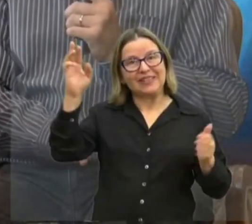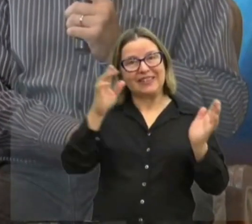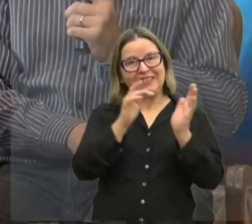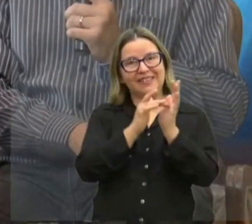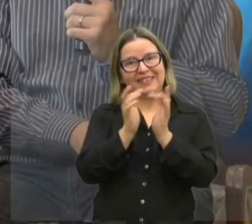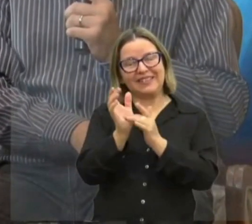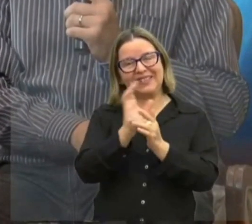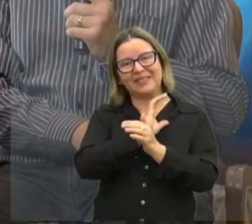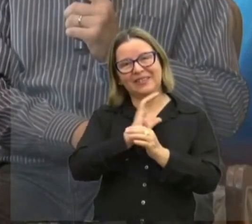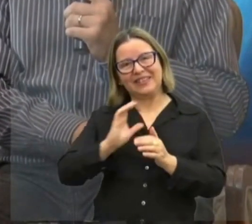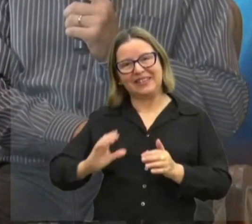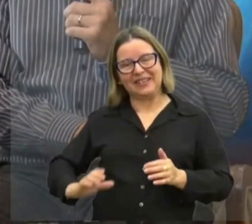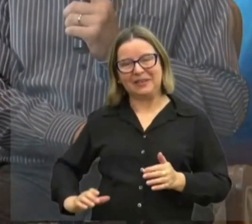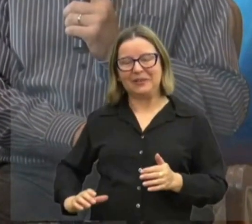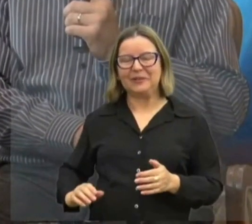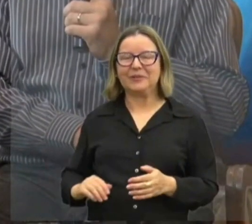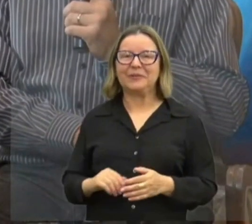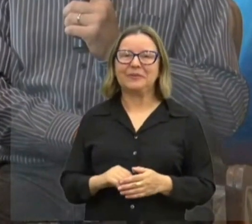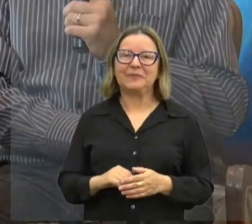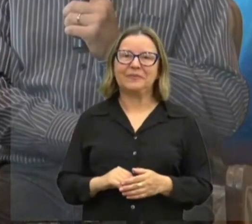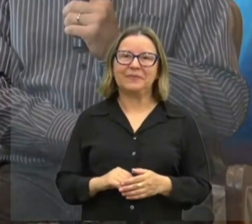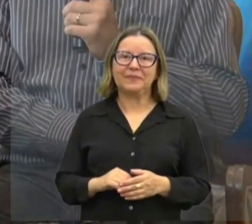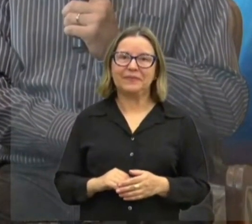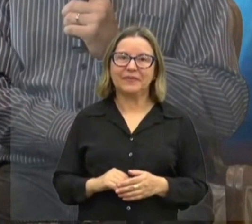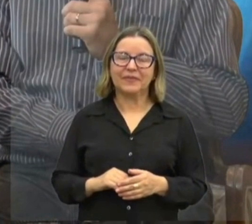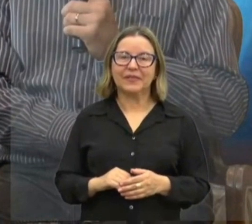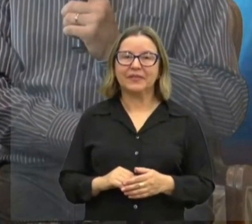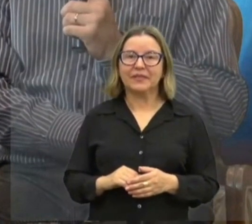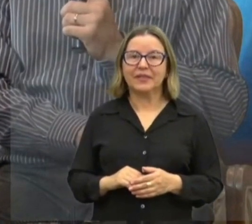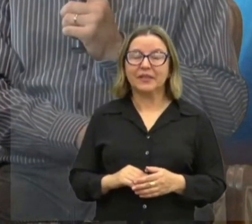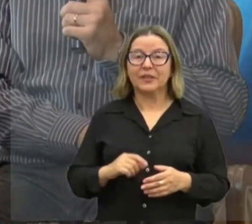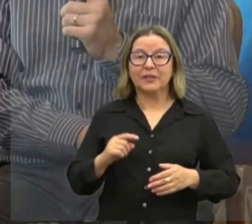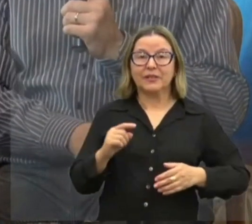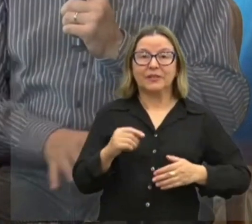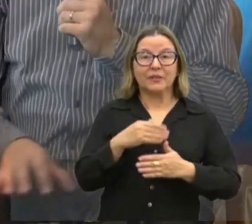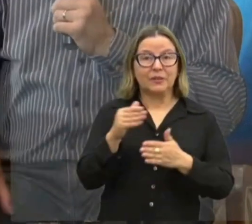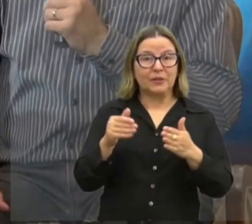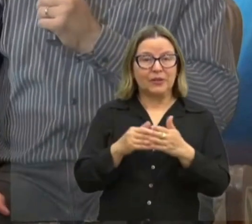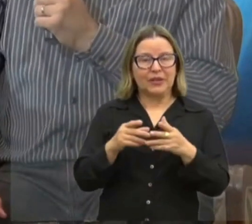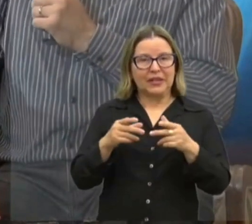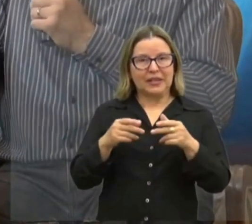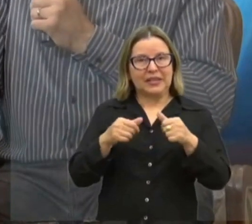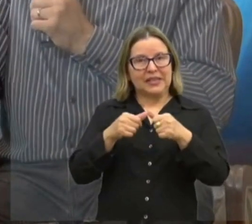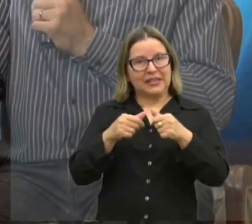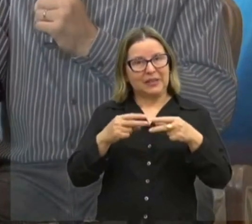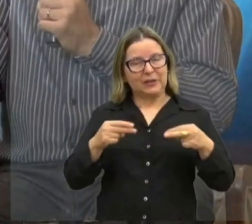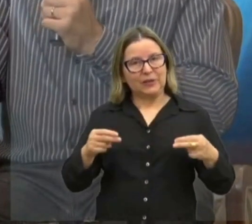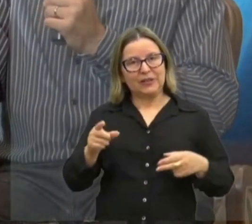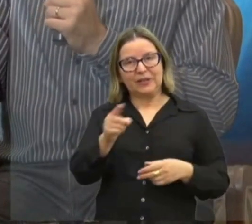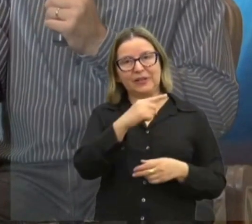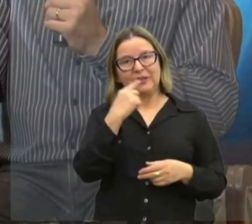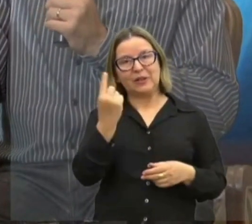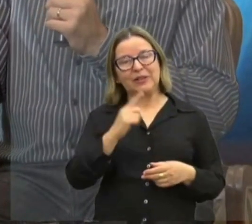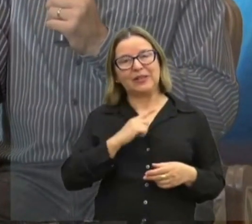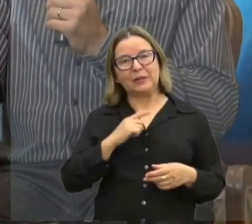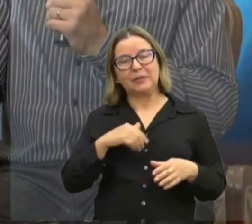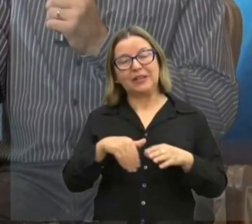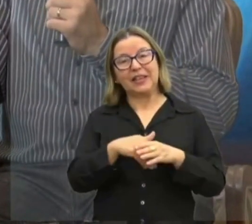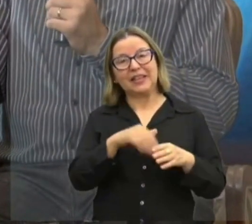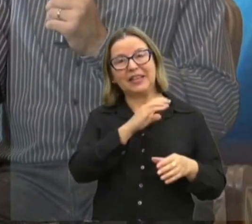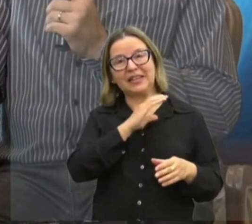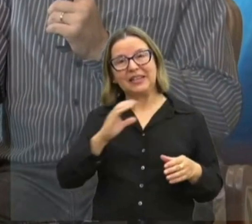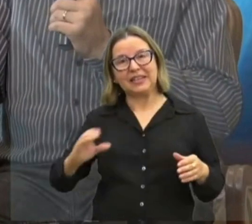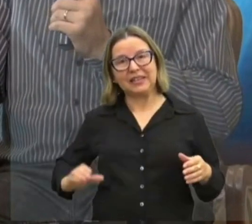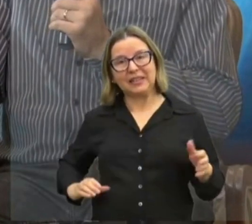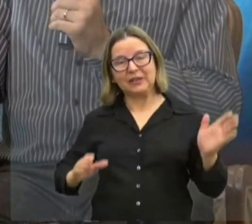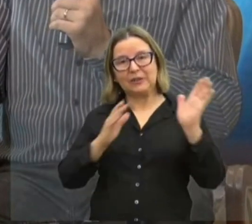capítulo 8, né? Exato. Nós temos em Cristo Jesus. E o que seriam essas todas as